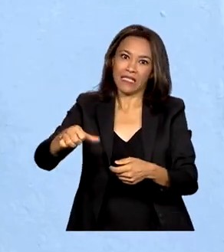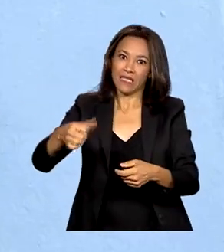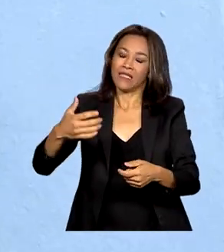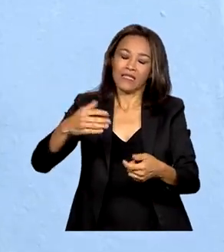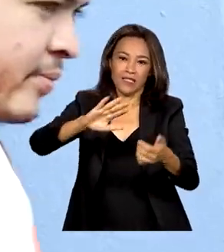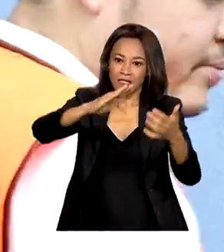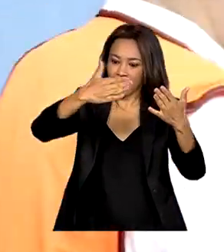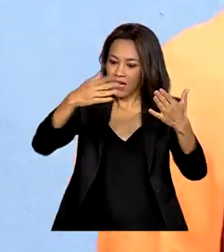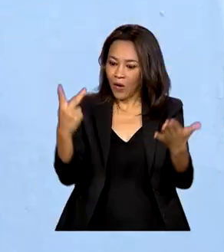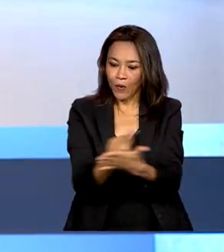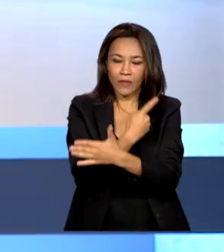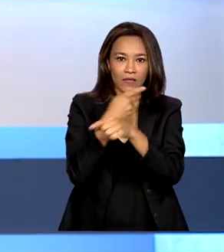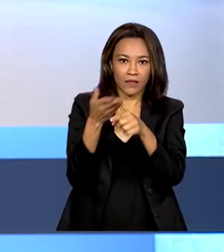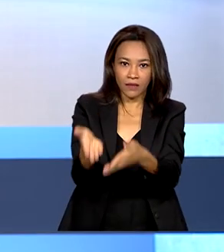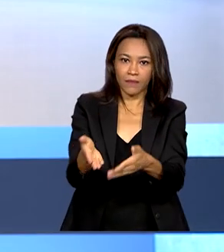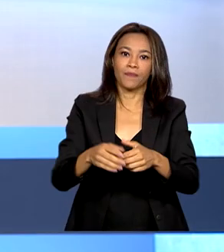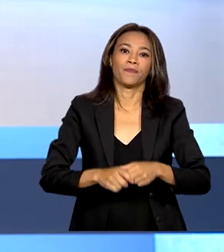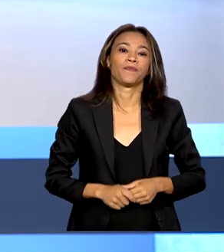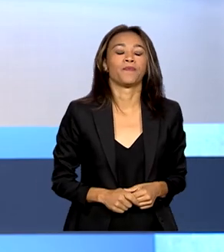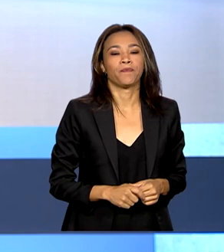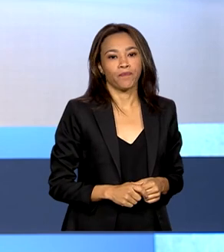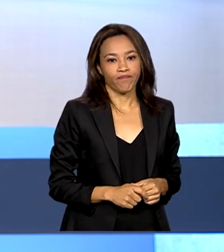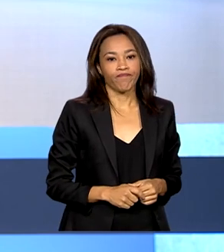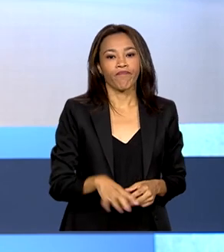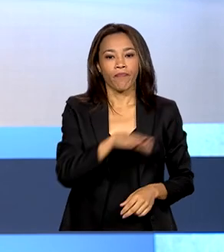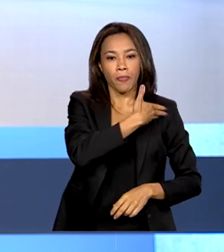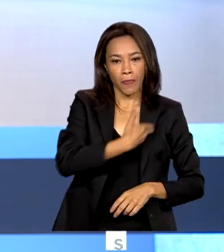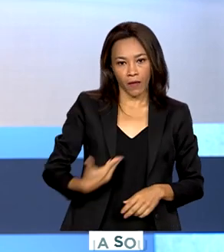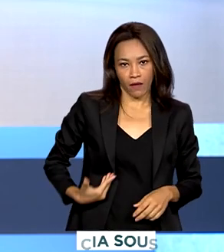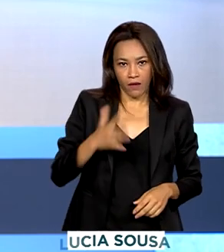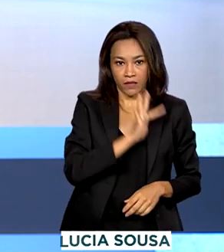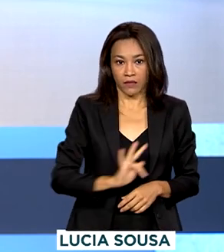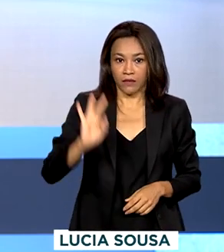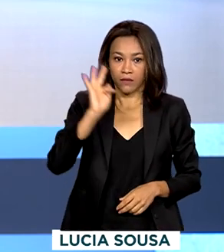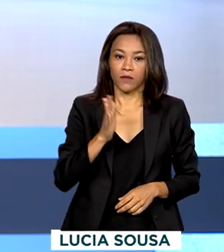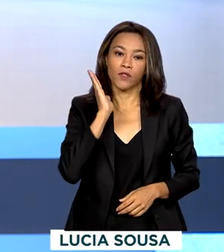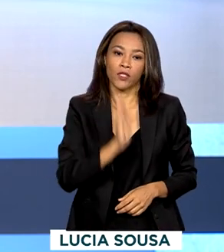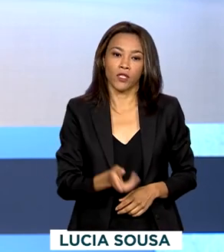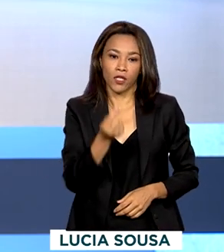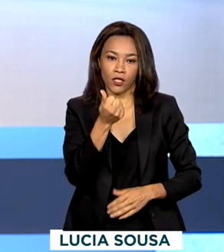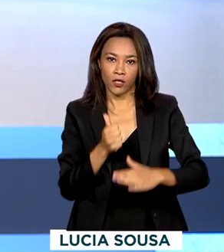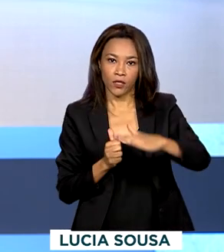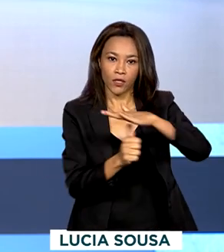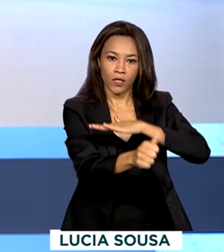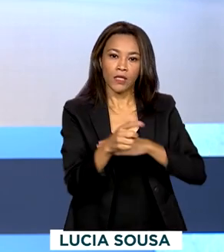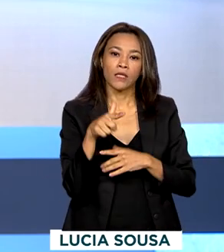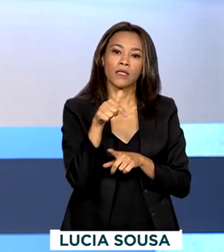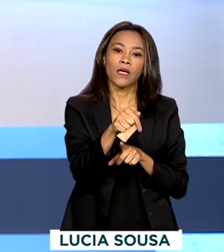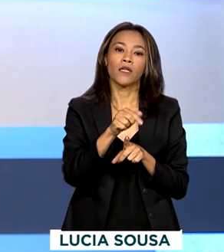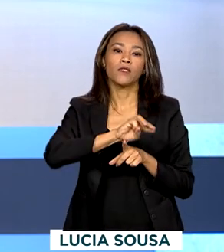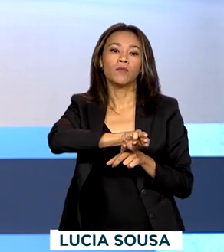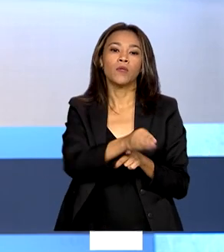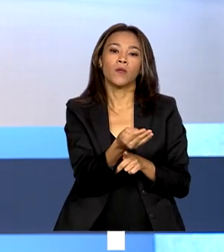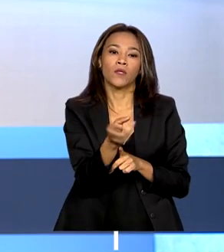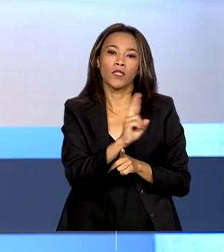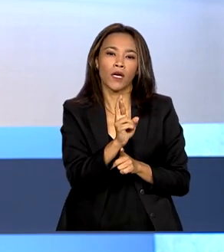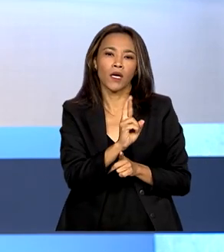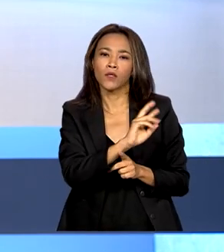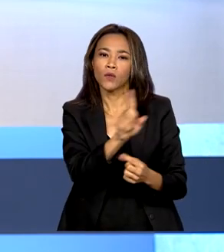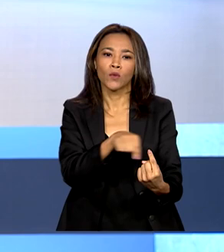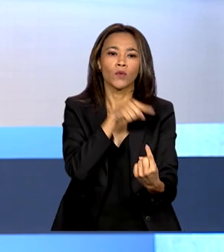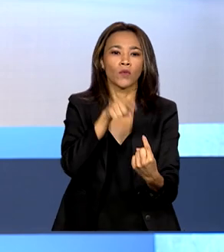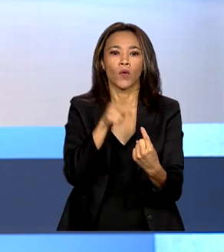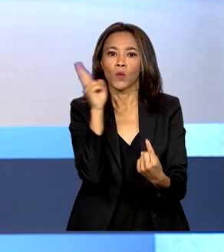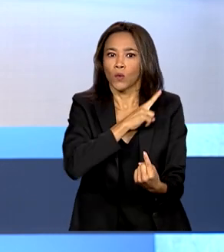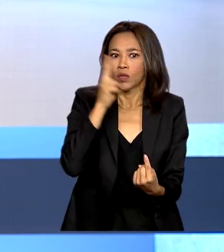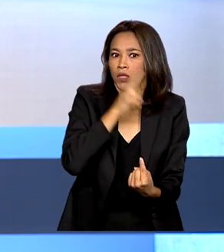maiores esforços no momento. E o governo federal liberou mais de 7 milhões de reais para ações